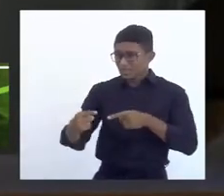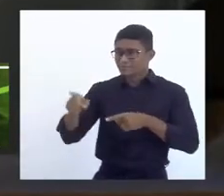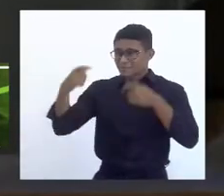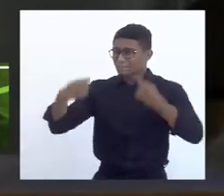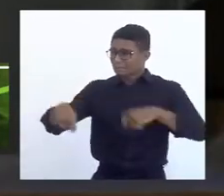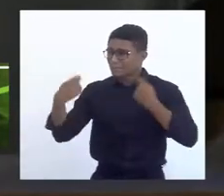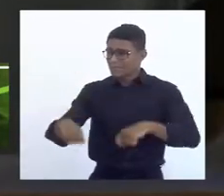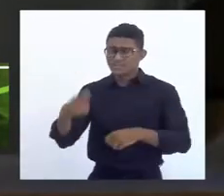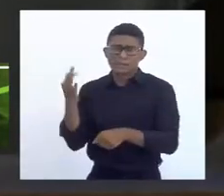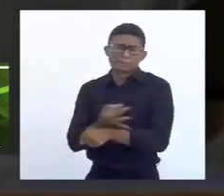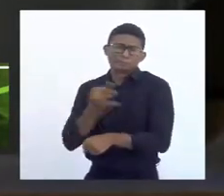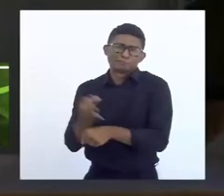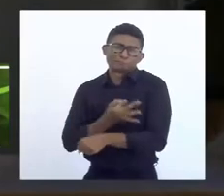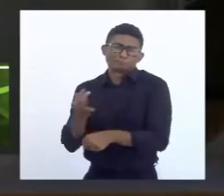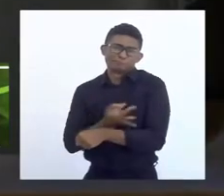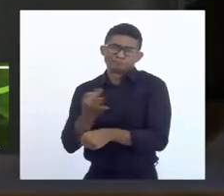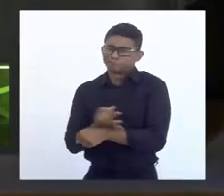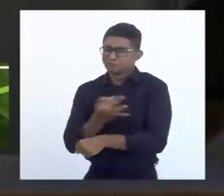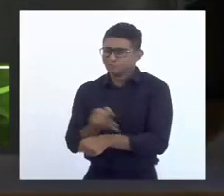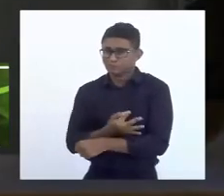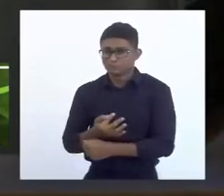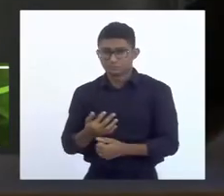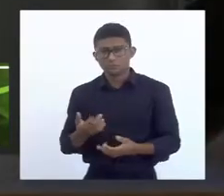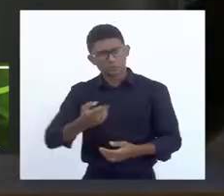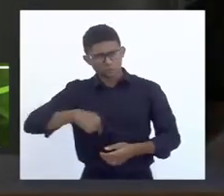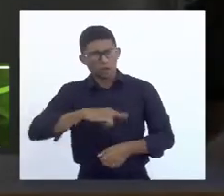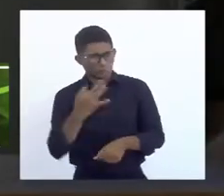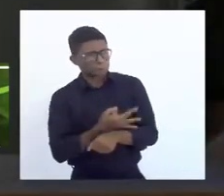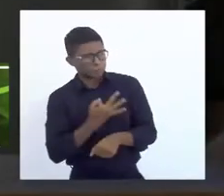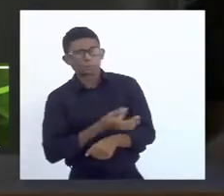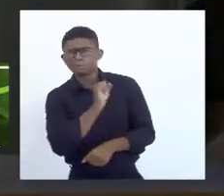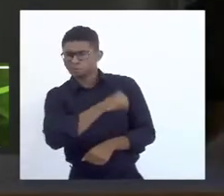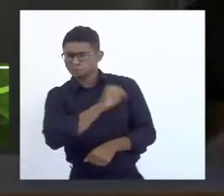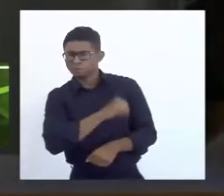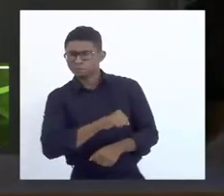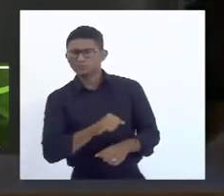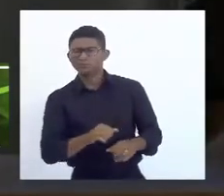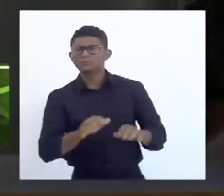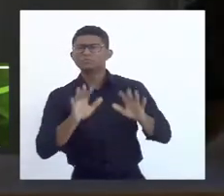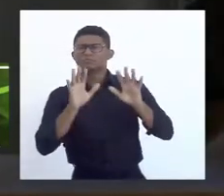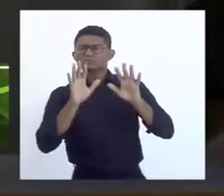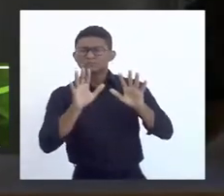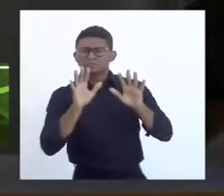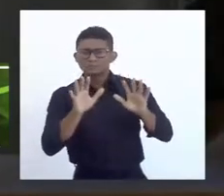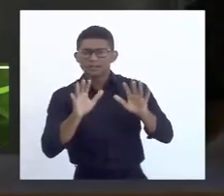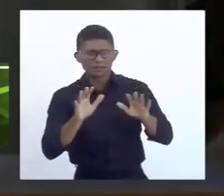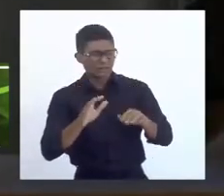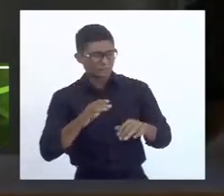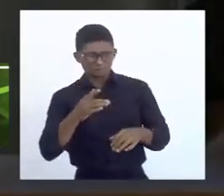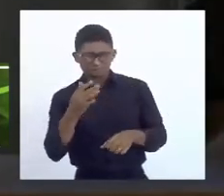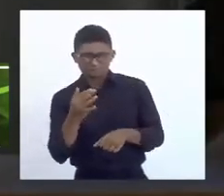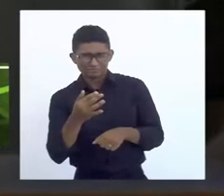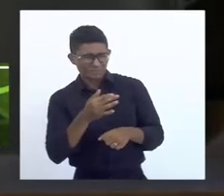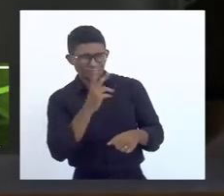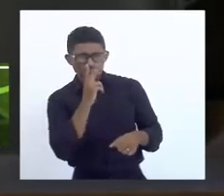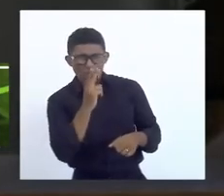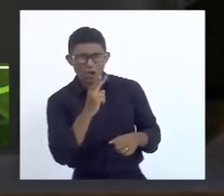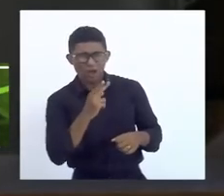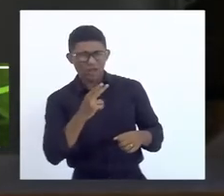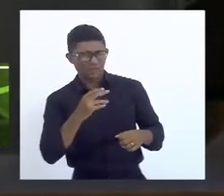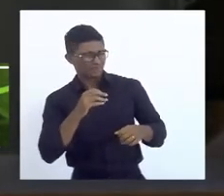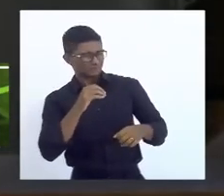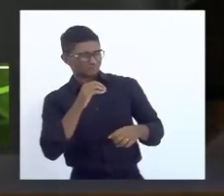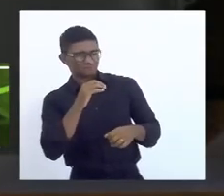E a gente aguenta a pressão, e a gente está preparada para aguentar a pressão, mas a gente aguenta muito mais que pressão. A gente